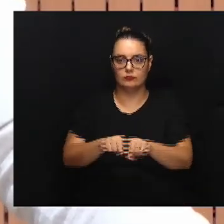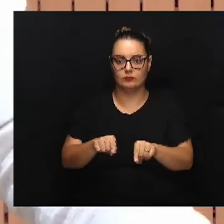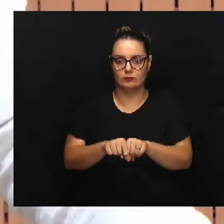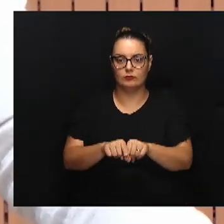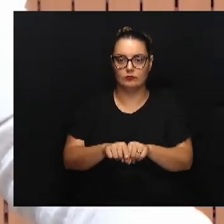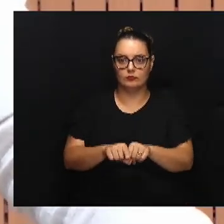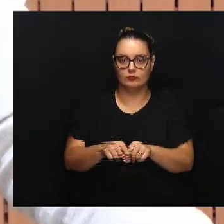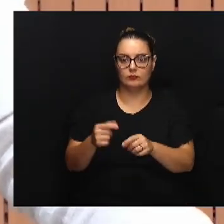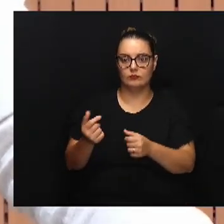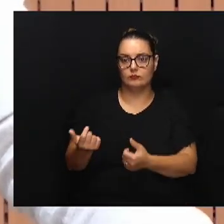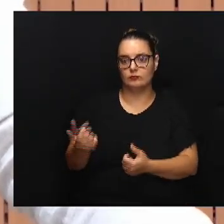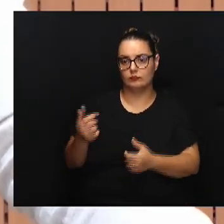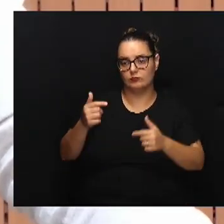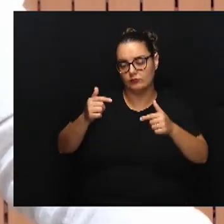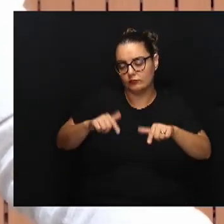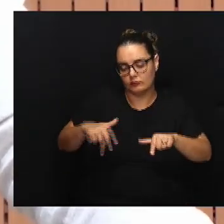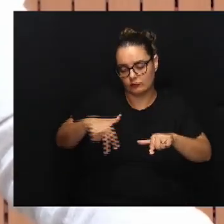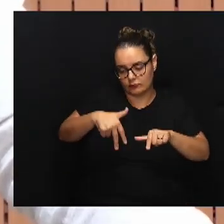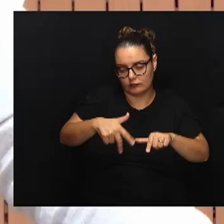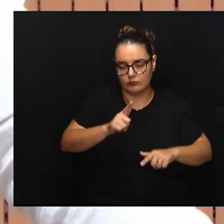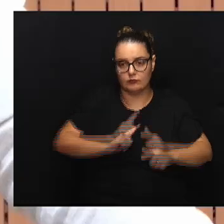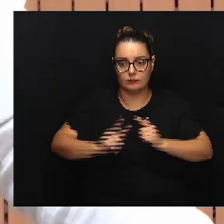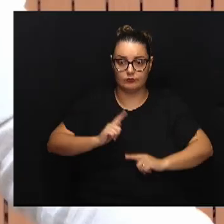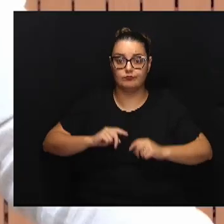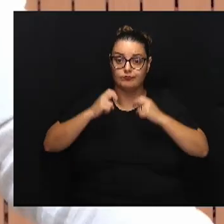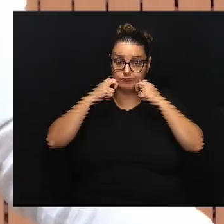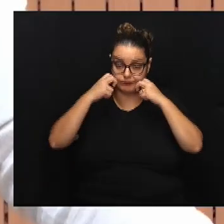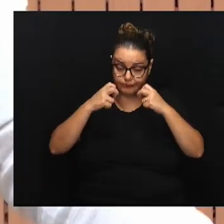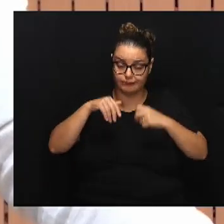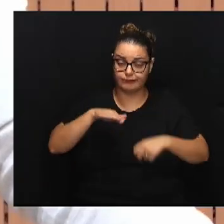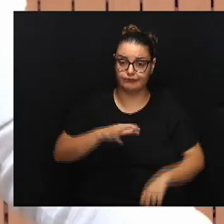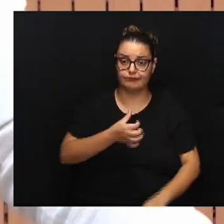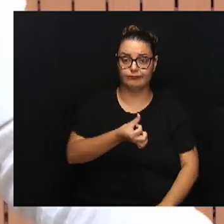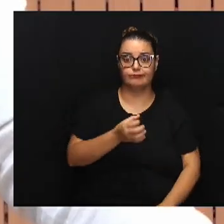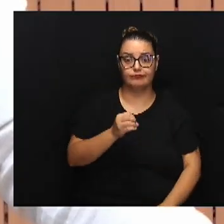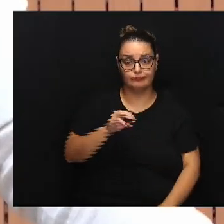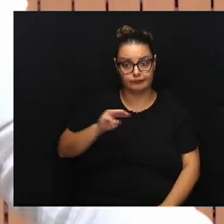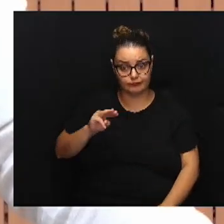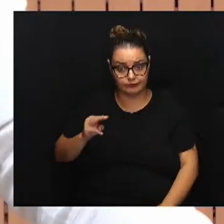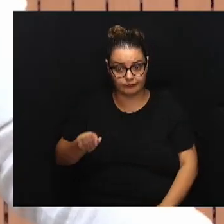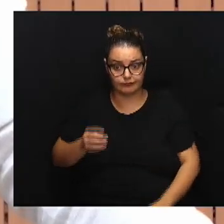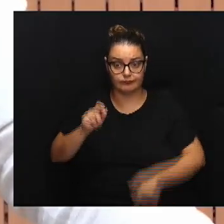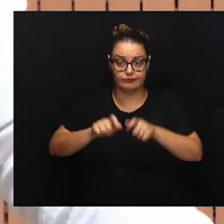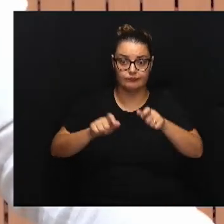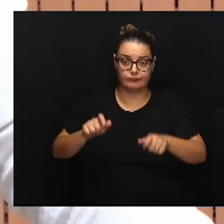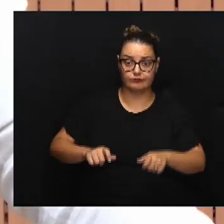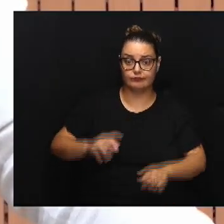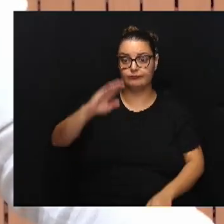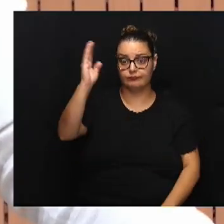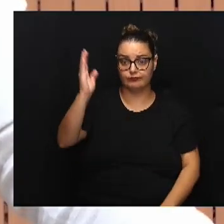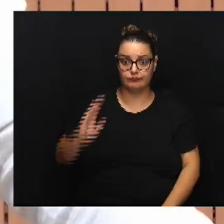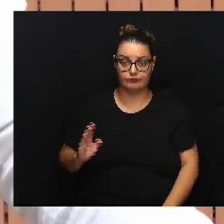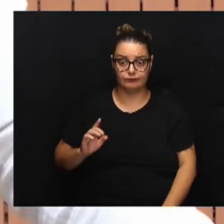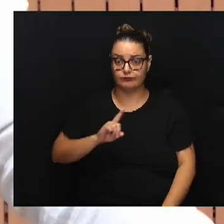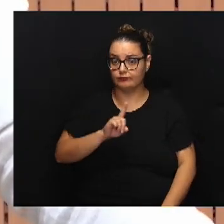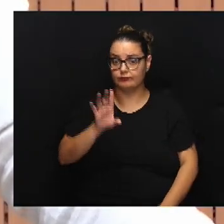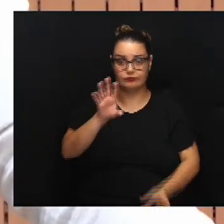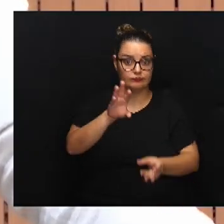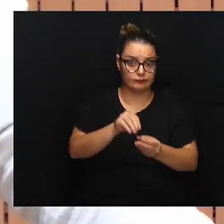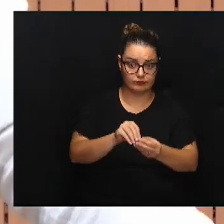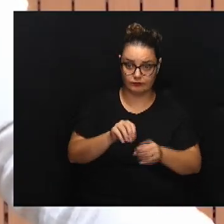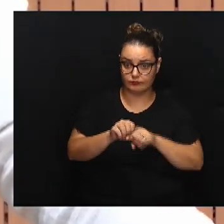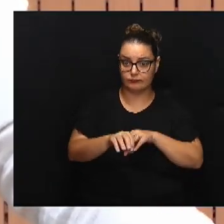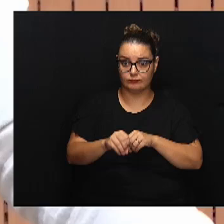gestão hoje, a vergonha que nós temos. Né? São mais de 60 milhões de pessoas no Brasil que não concluíram a